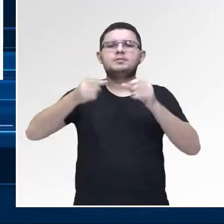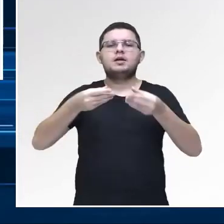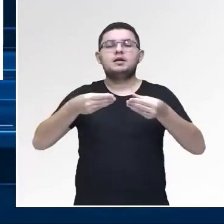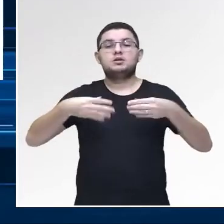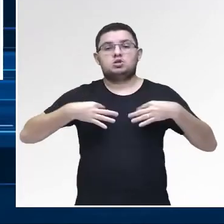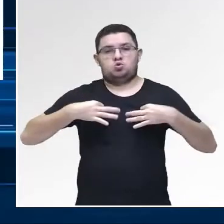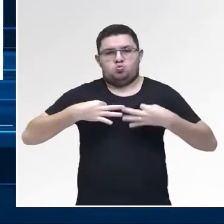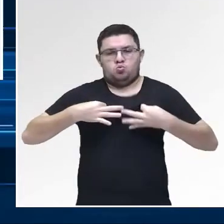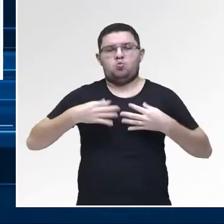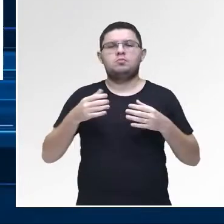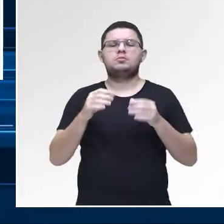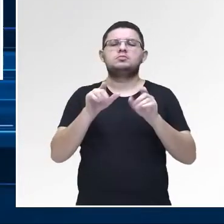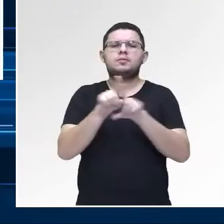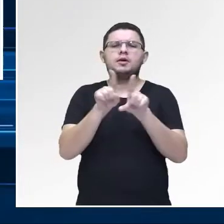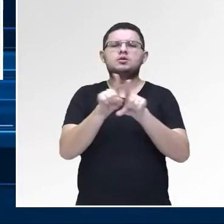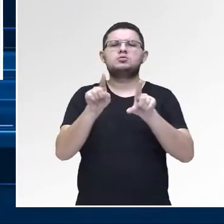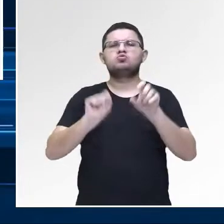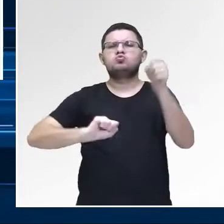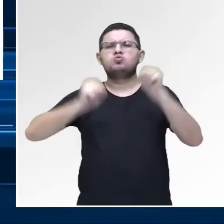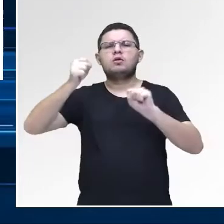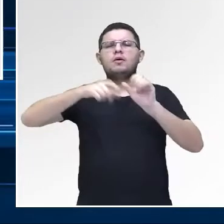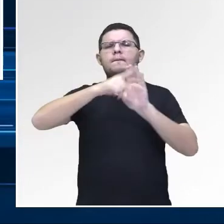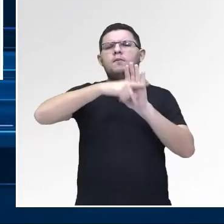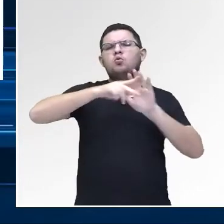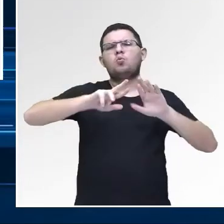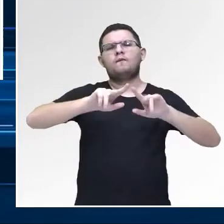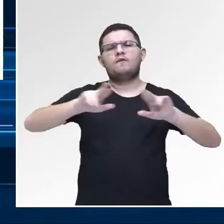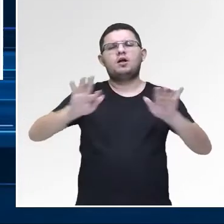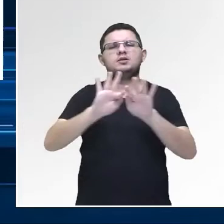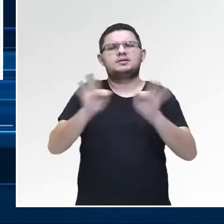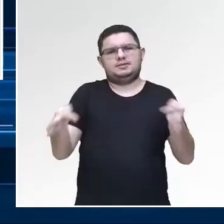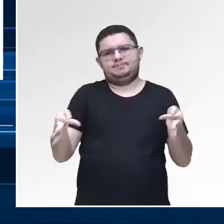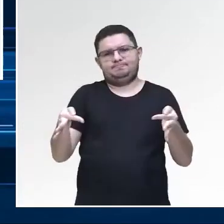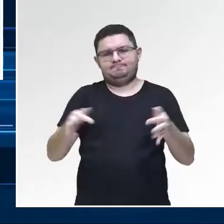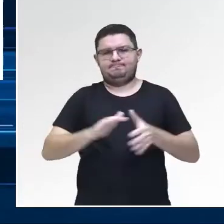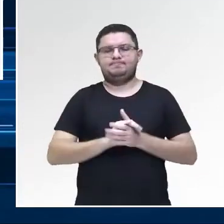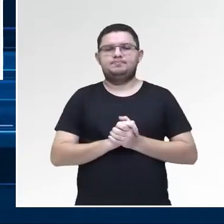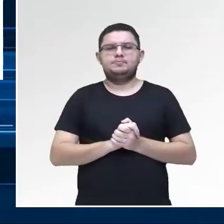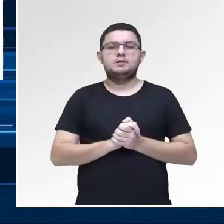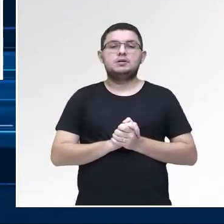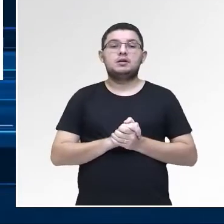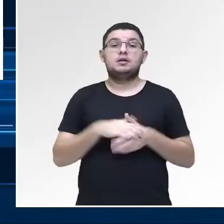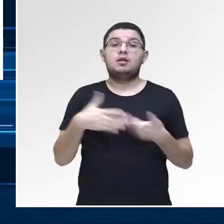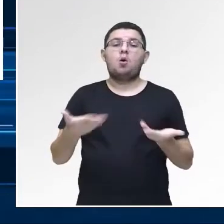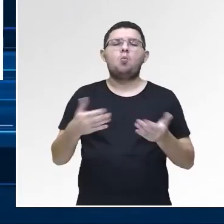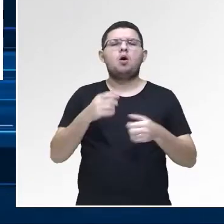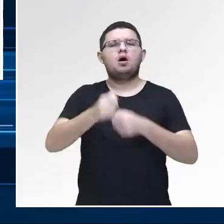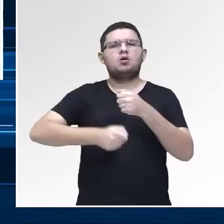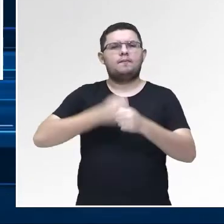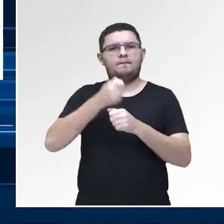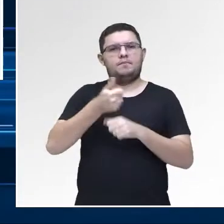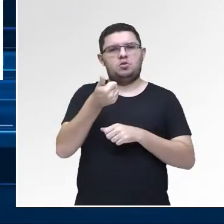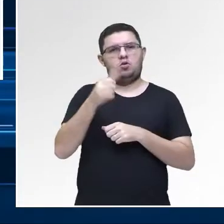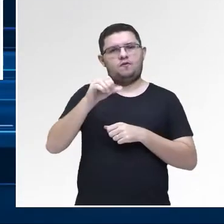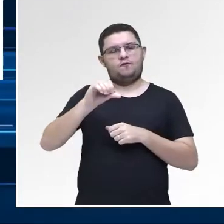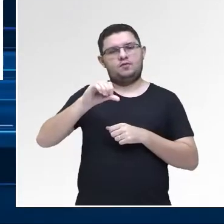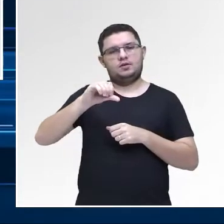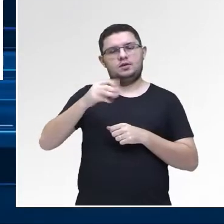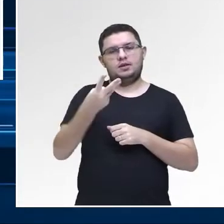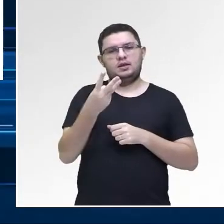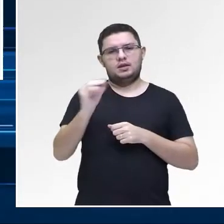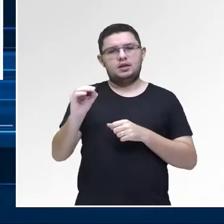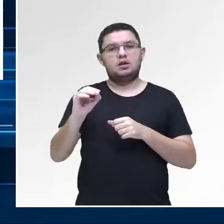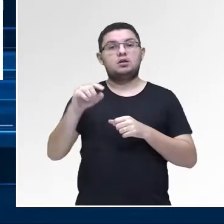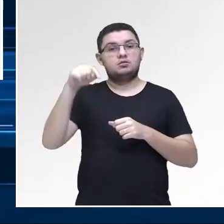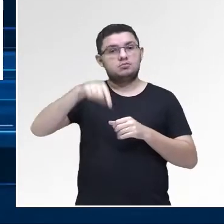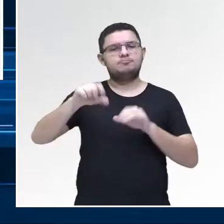aquelas indústrias ainda de produtos mais simples, né? Então, em 1930, esse processo de industrialização